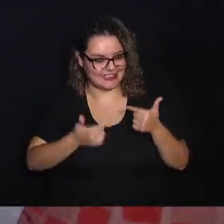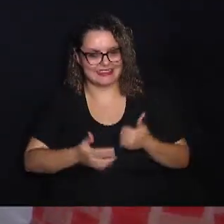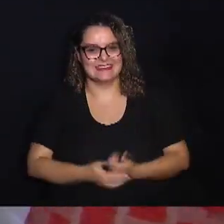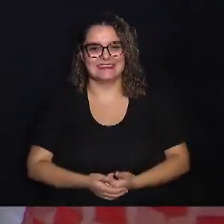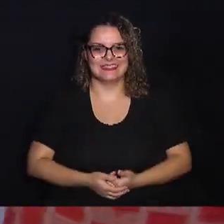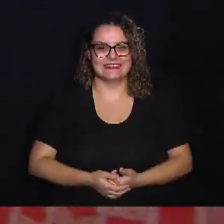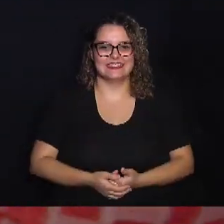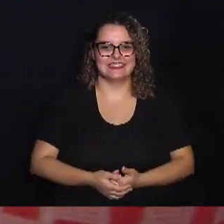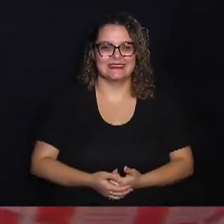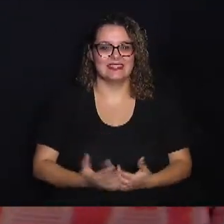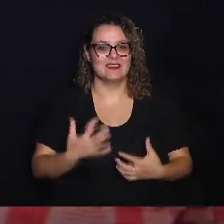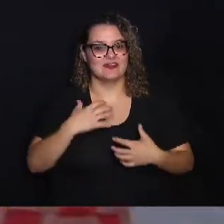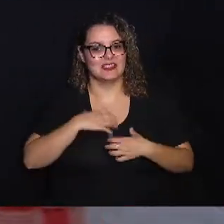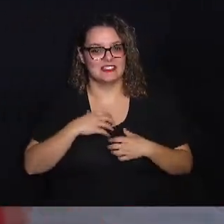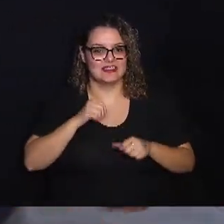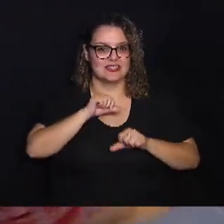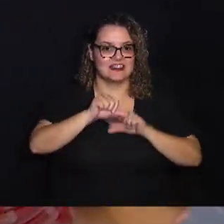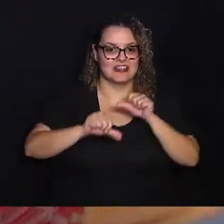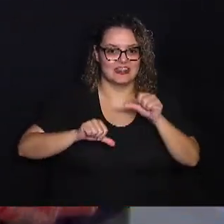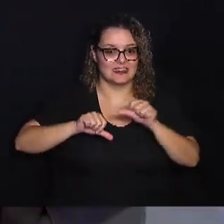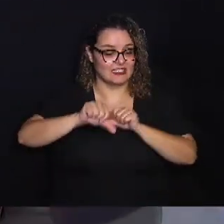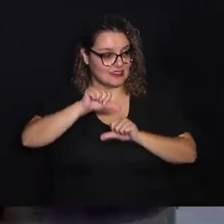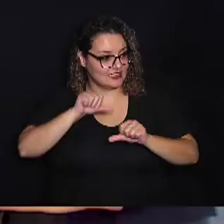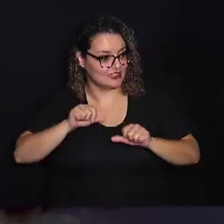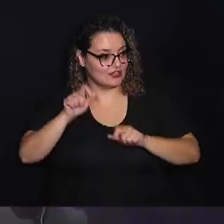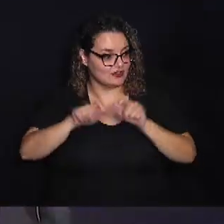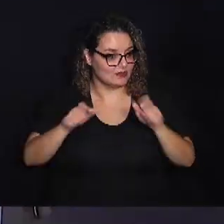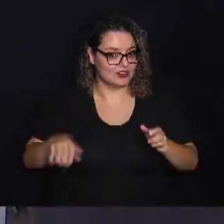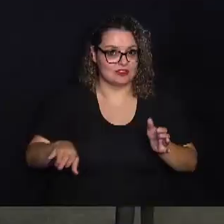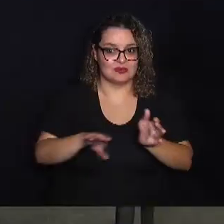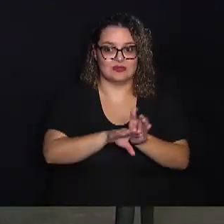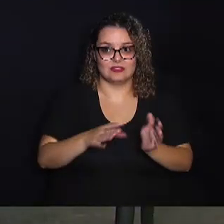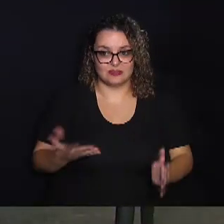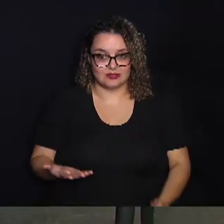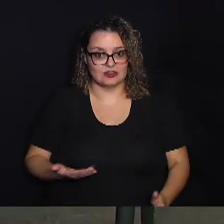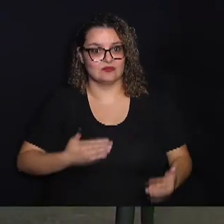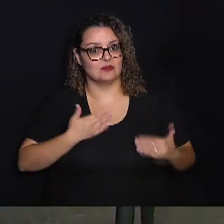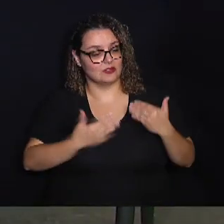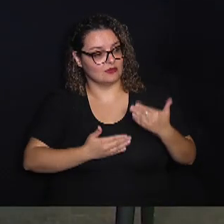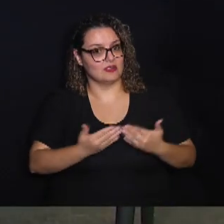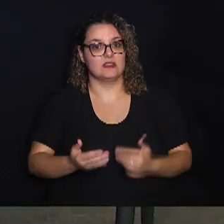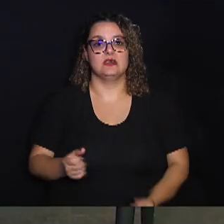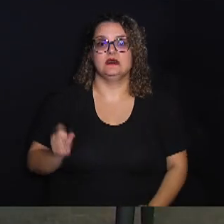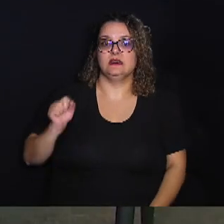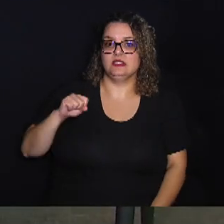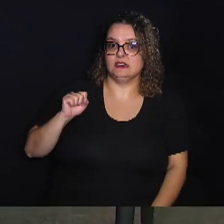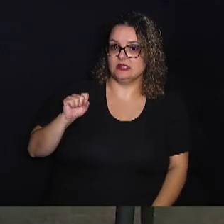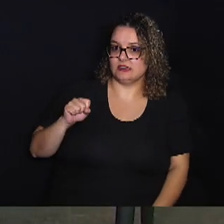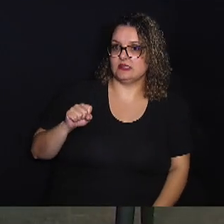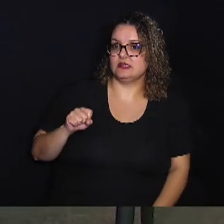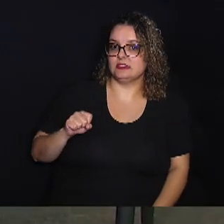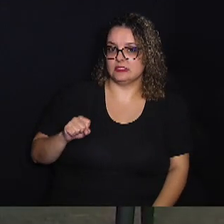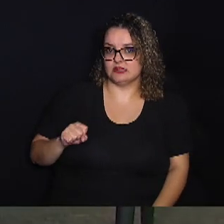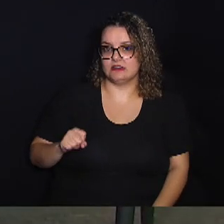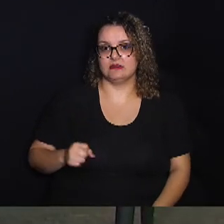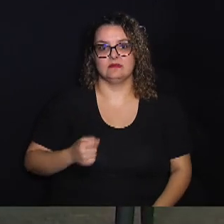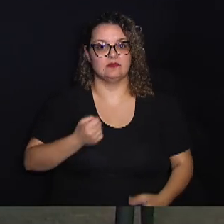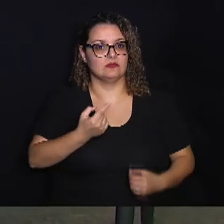vocês sentem essa transformação quando a pessoa chega e ao longo do tempo? Sim. Tem